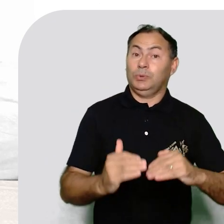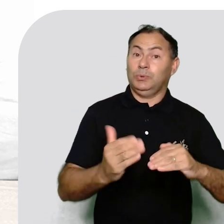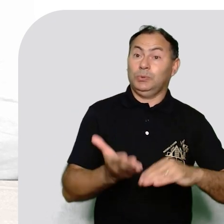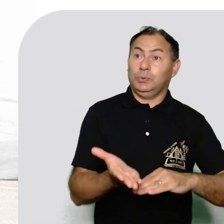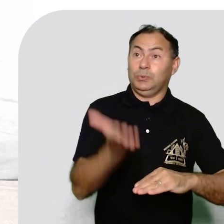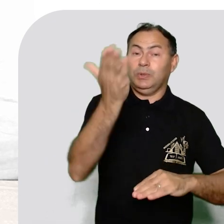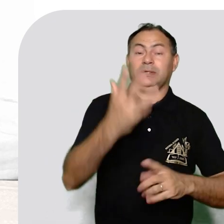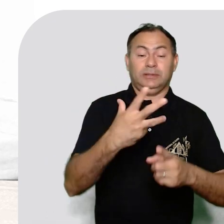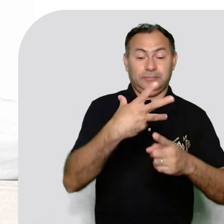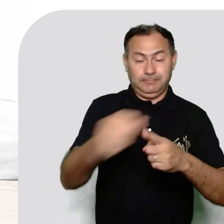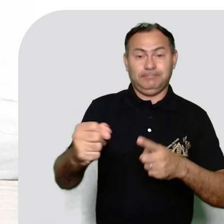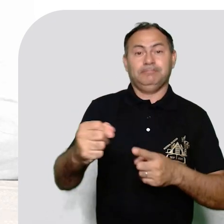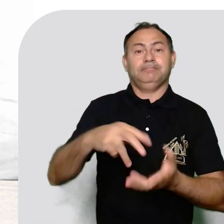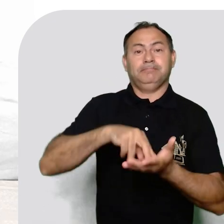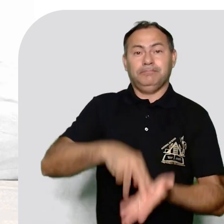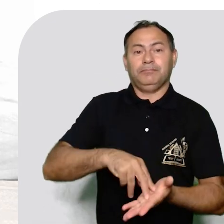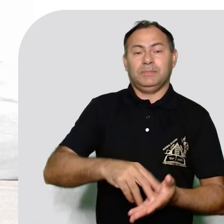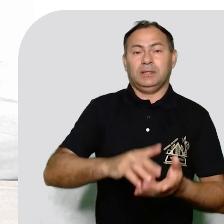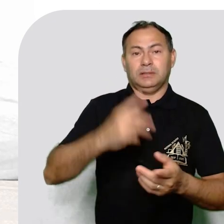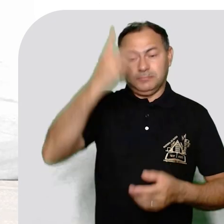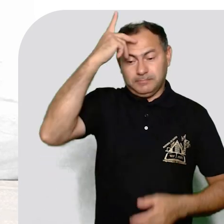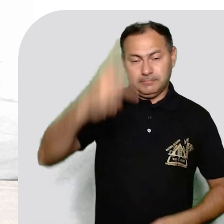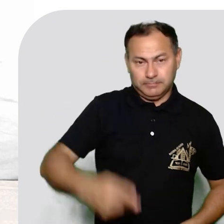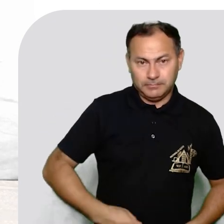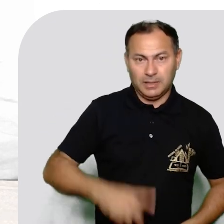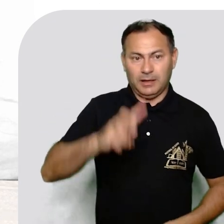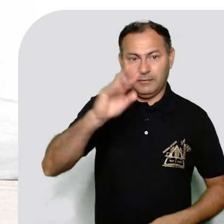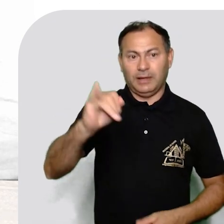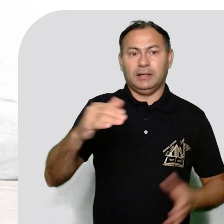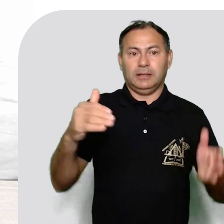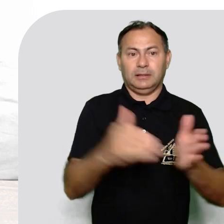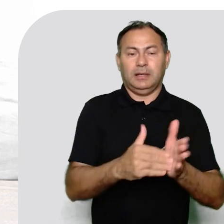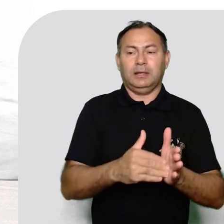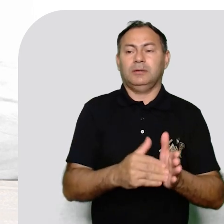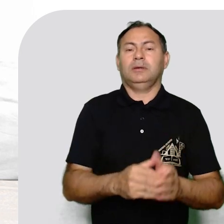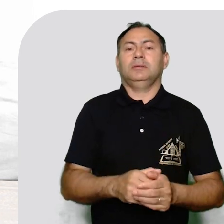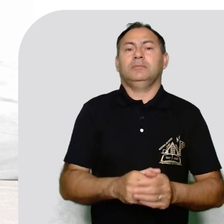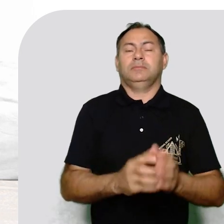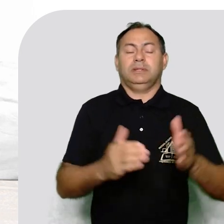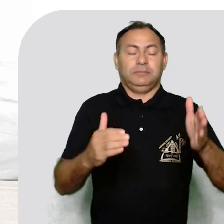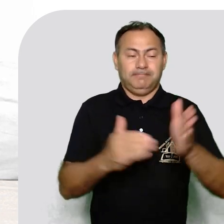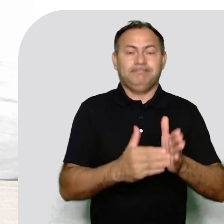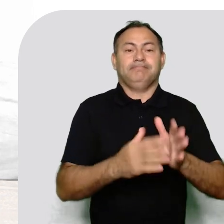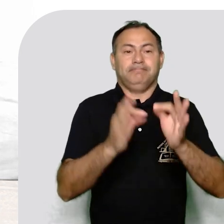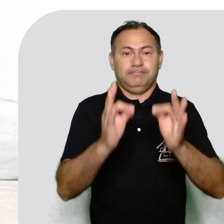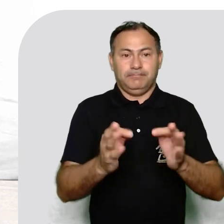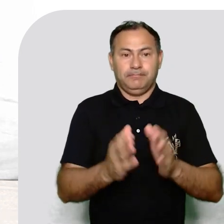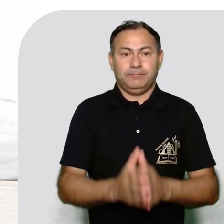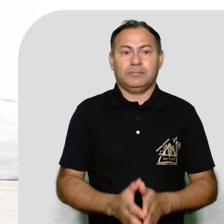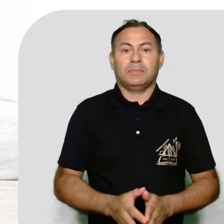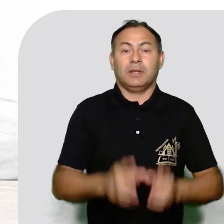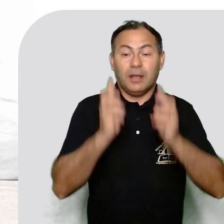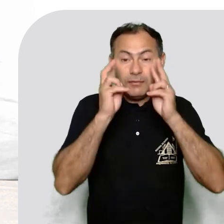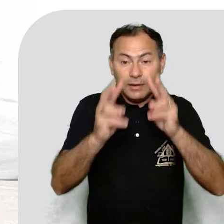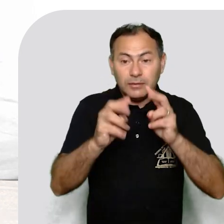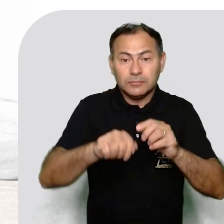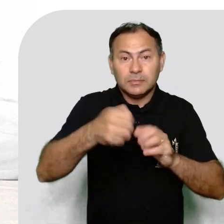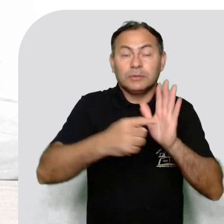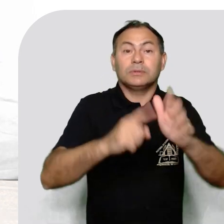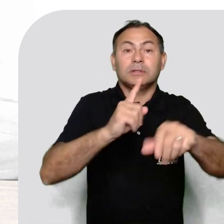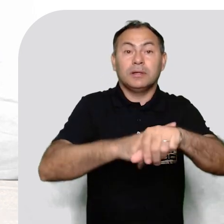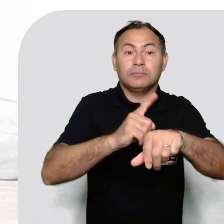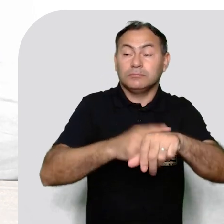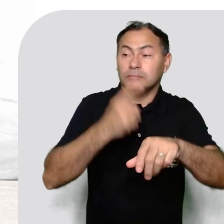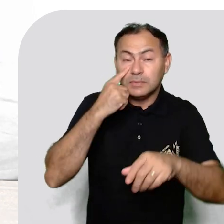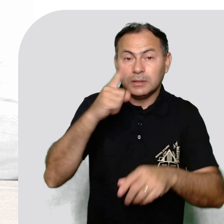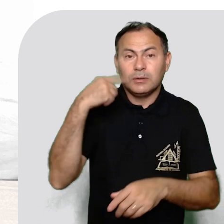de superação desse individualismo que vai até esses extremos. Olhando os sinais dos